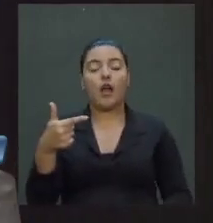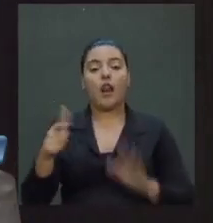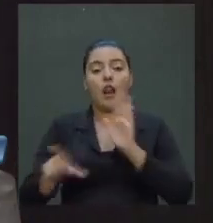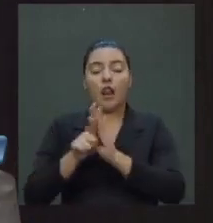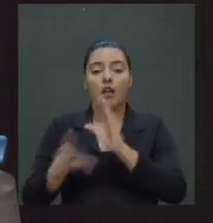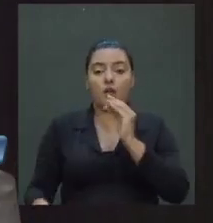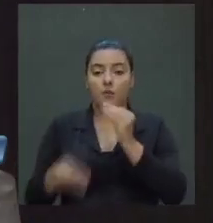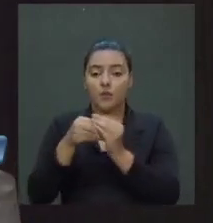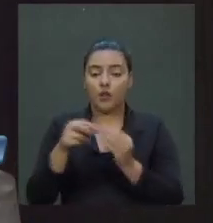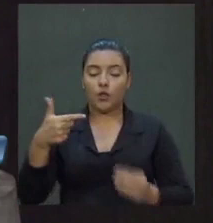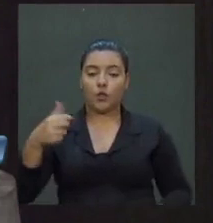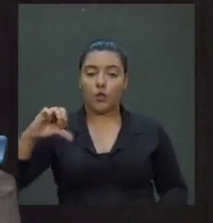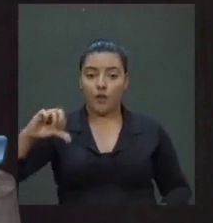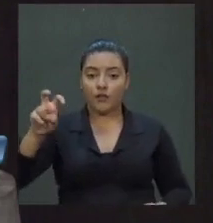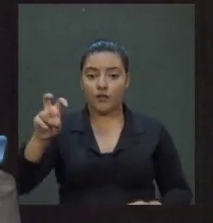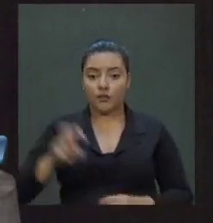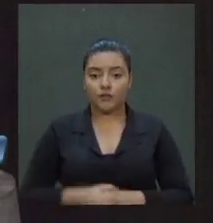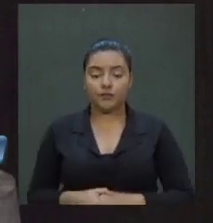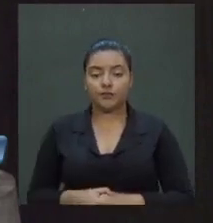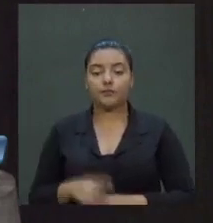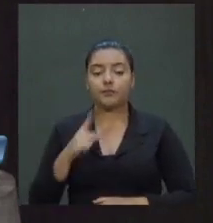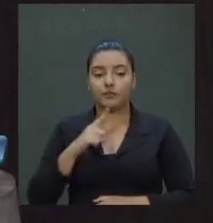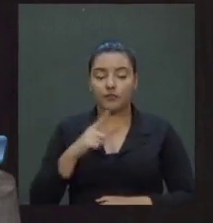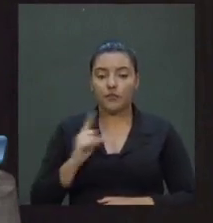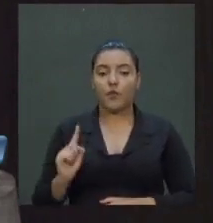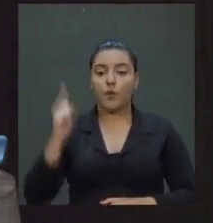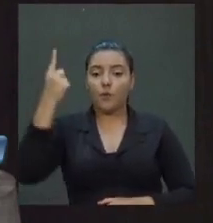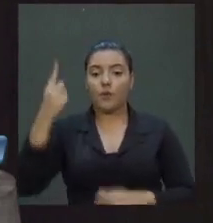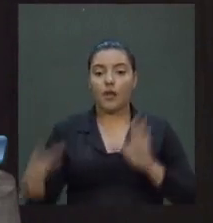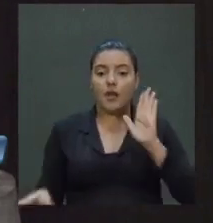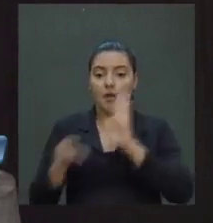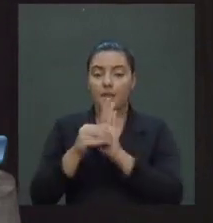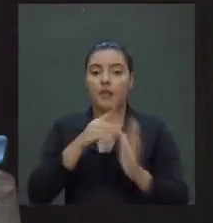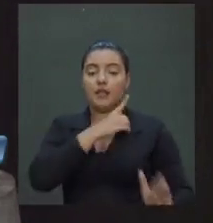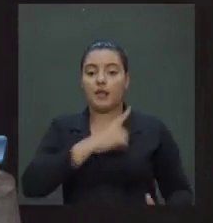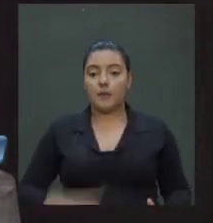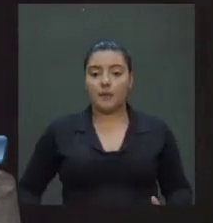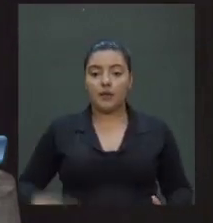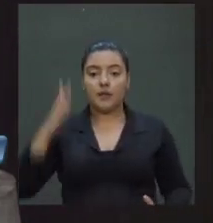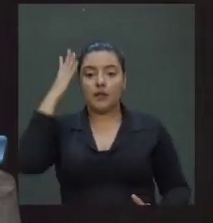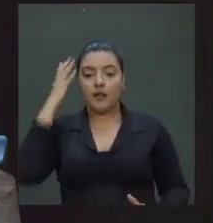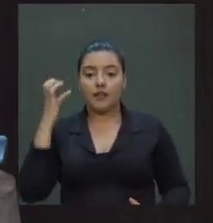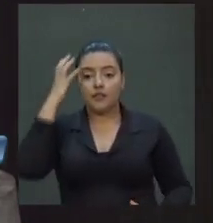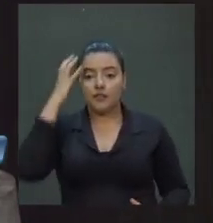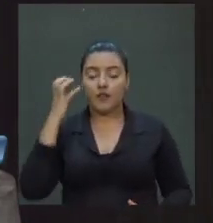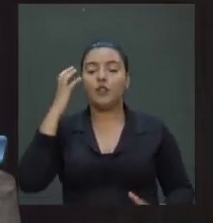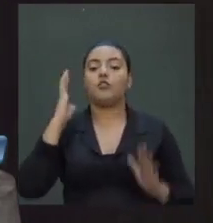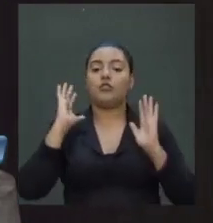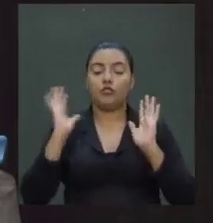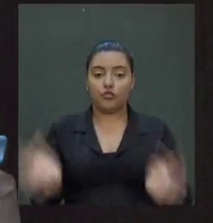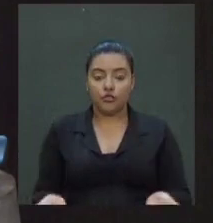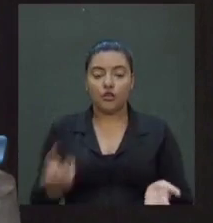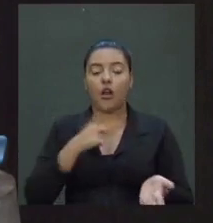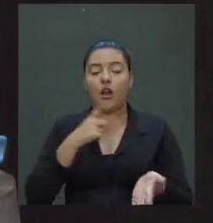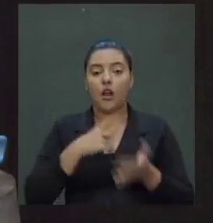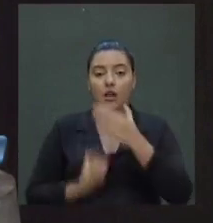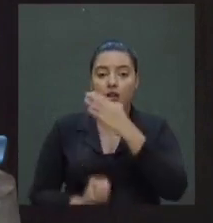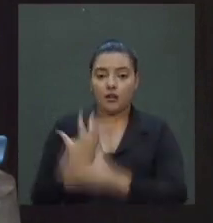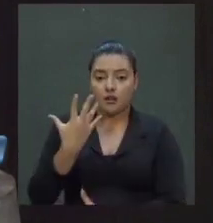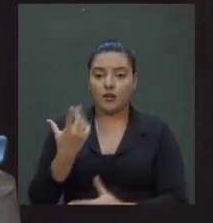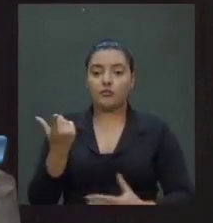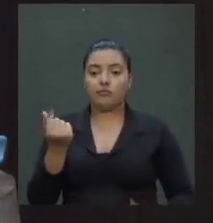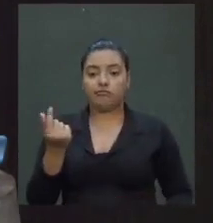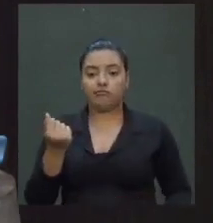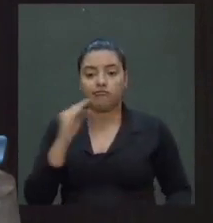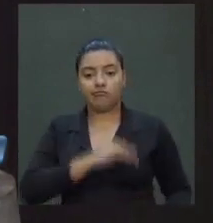Complementar 95. Existe uma emenda do deputado Evandro Leitão que institui a